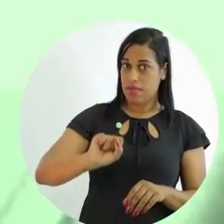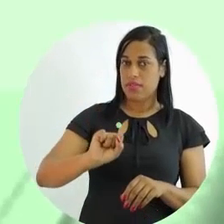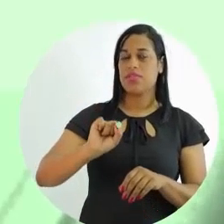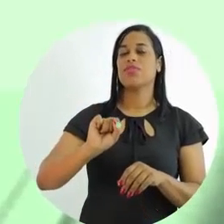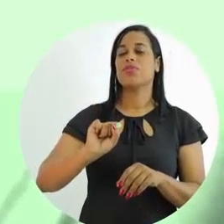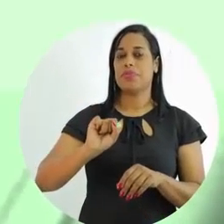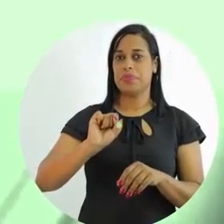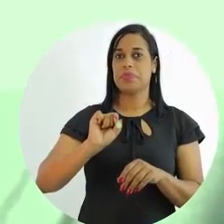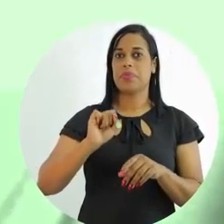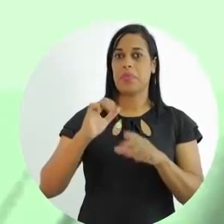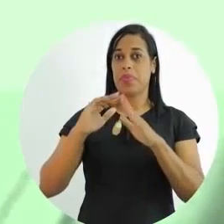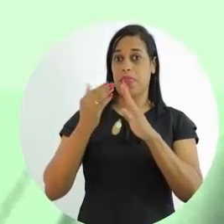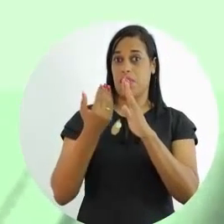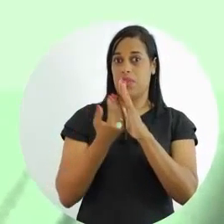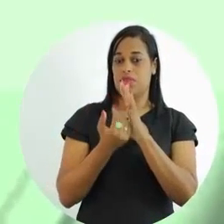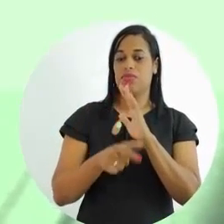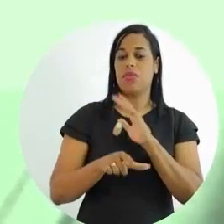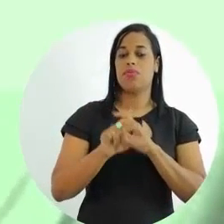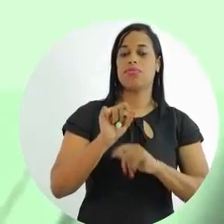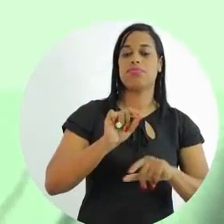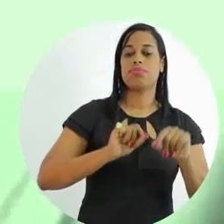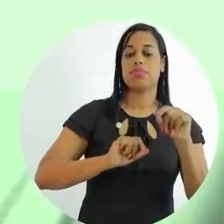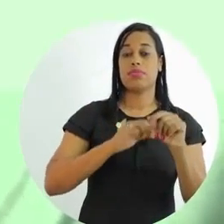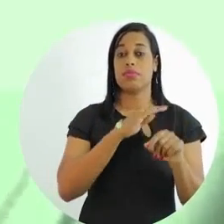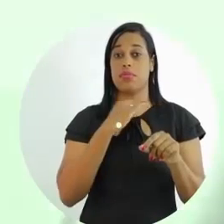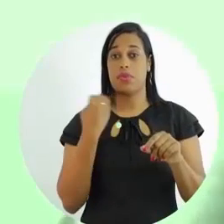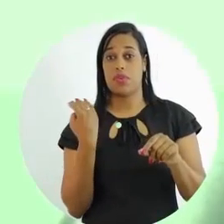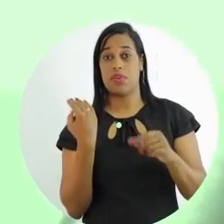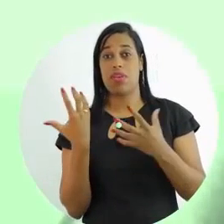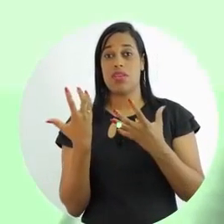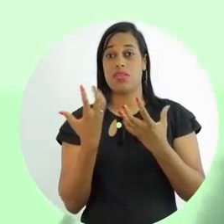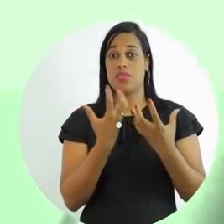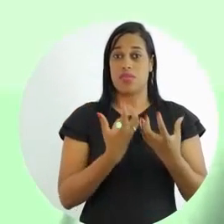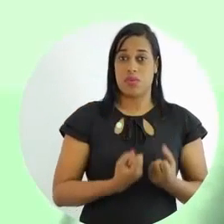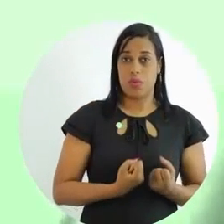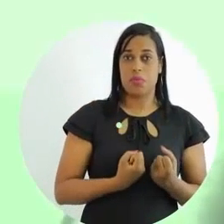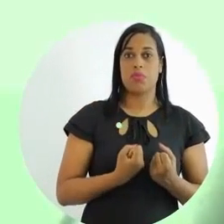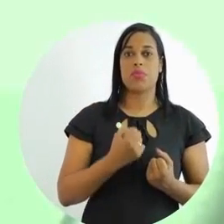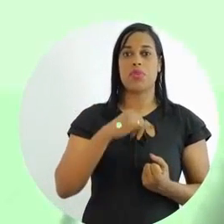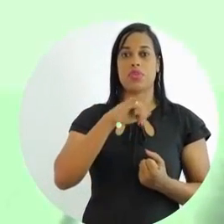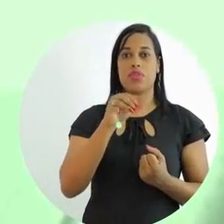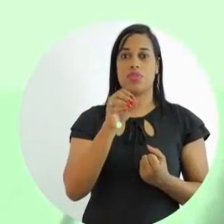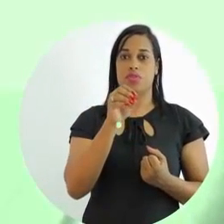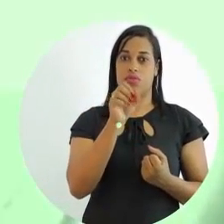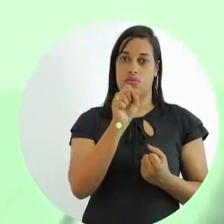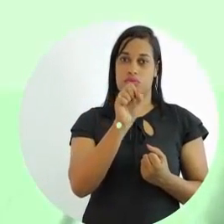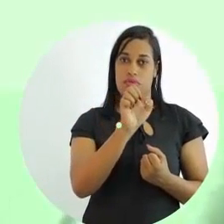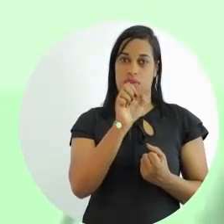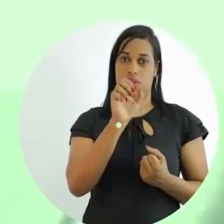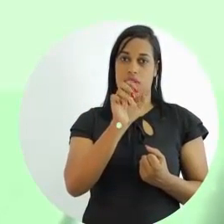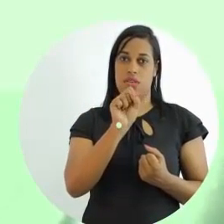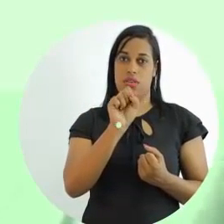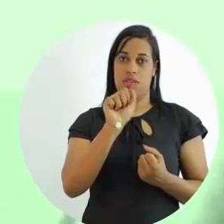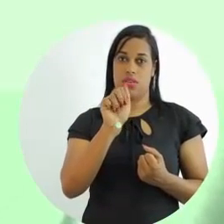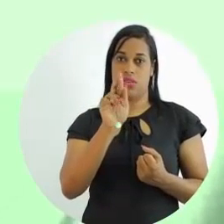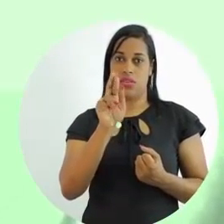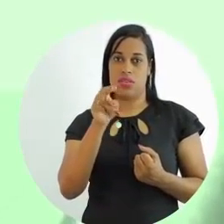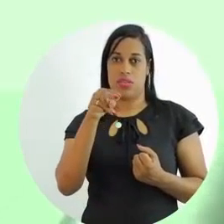indireta pelo colégio eleitoral. Ele morre e assume José Sarney.